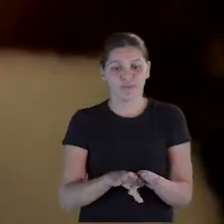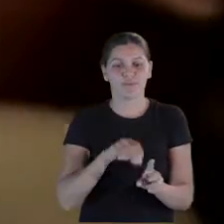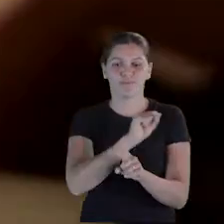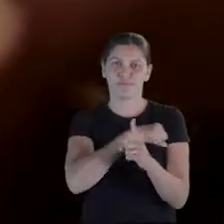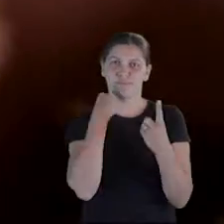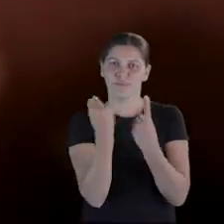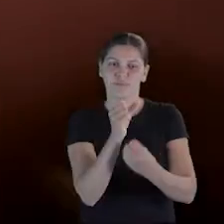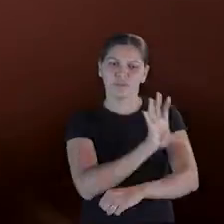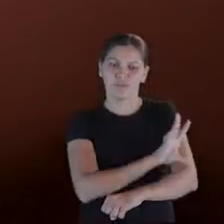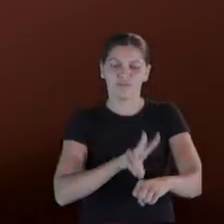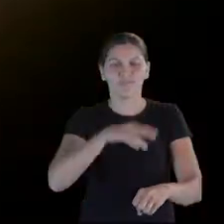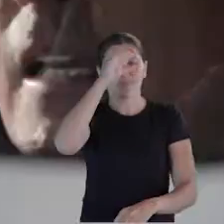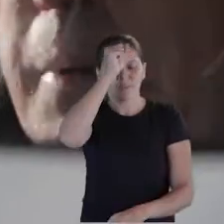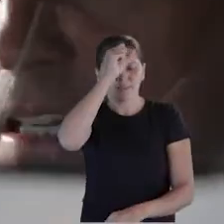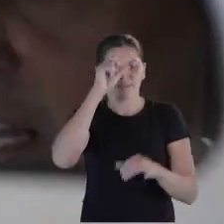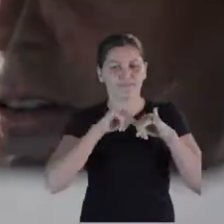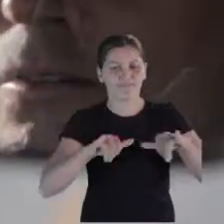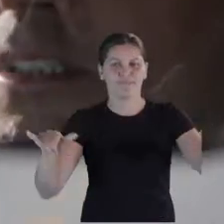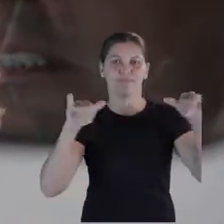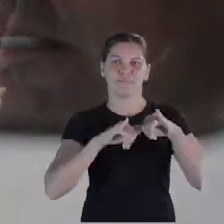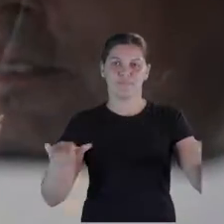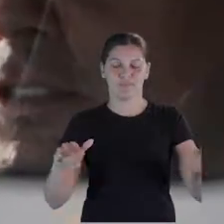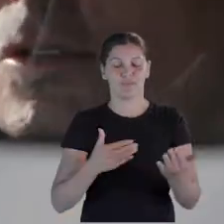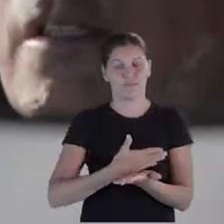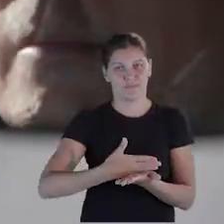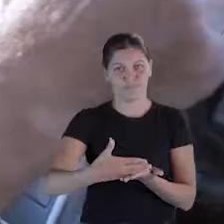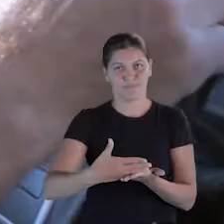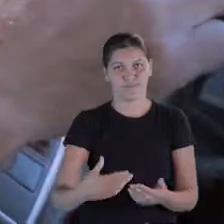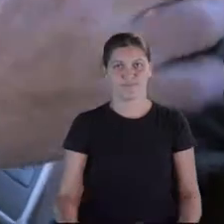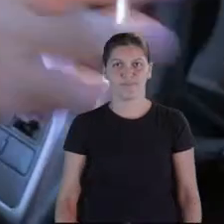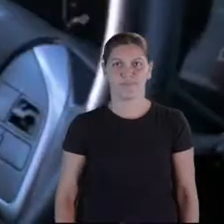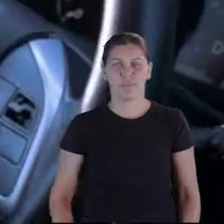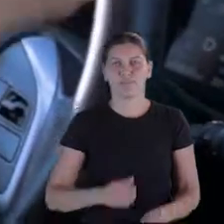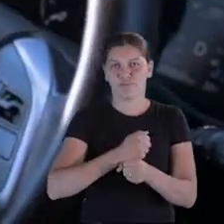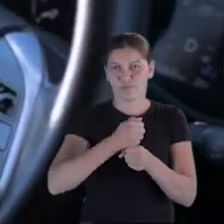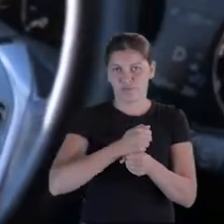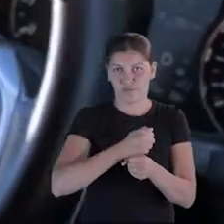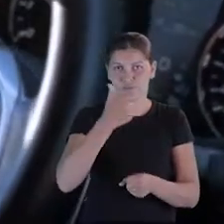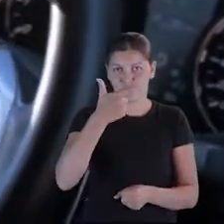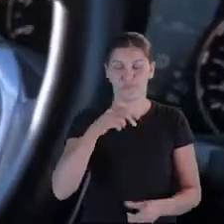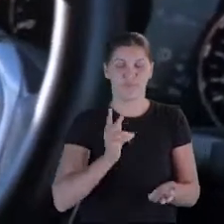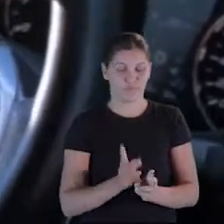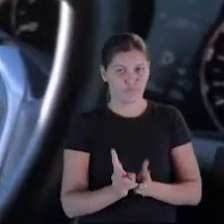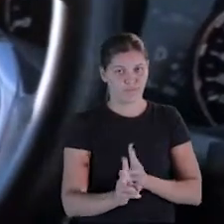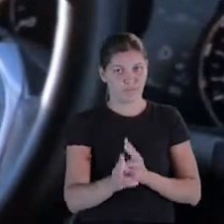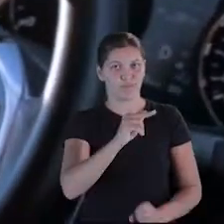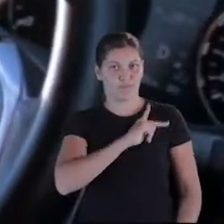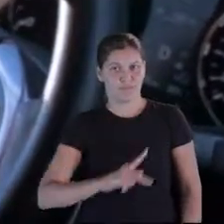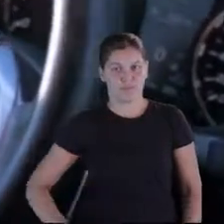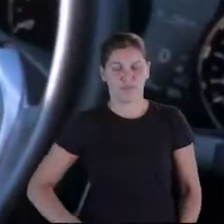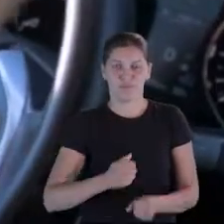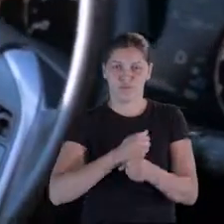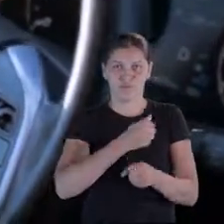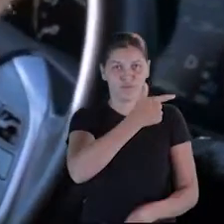a comunidade o meu aprendizado empresarial enquanto gestor. No segundo ano da minha gestão, em 2000,